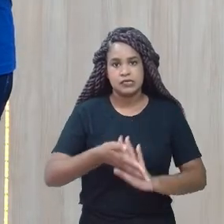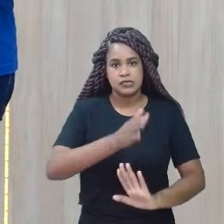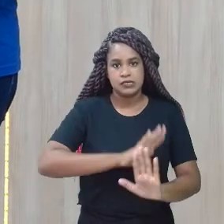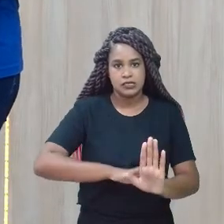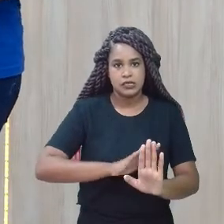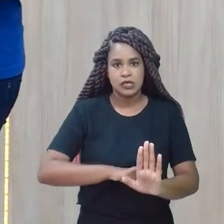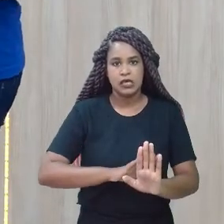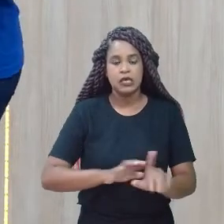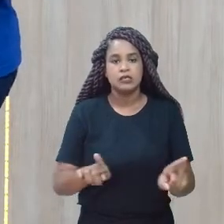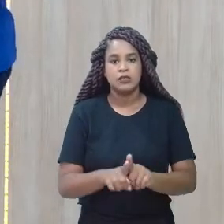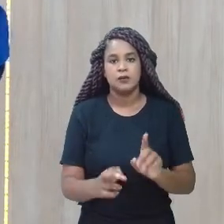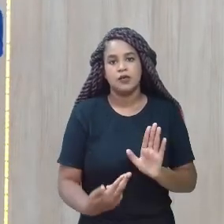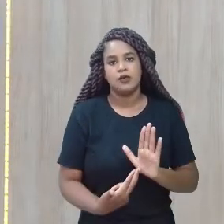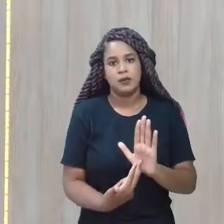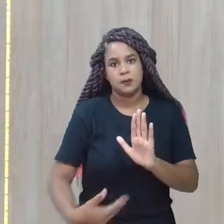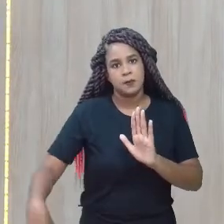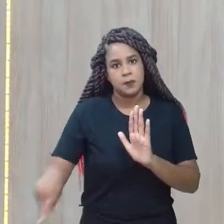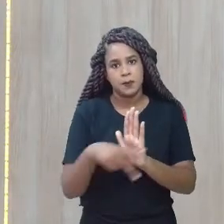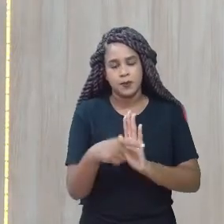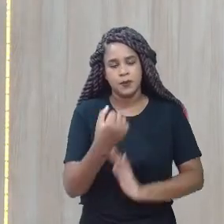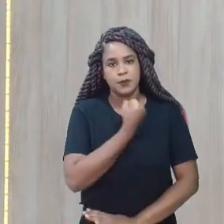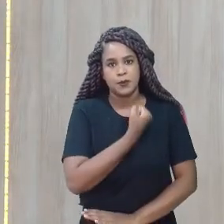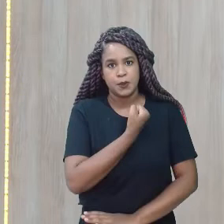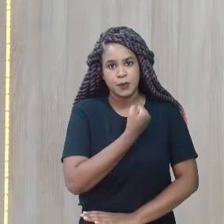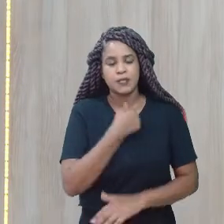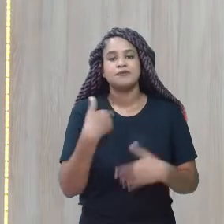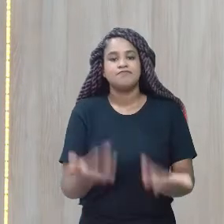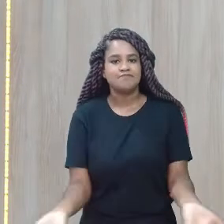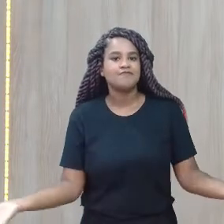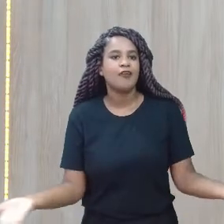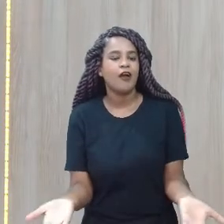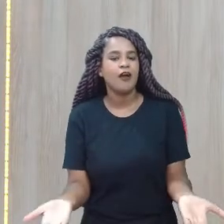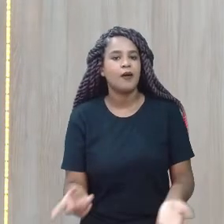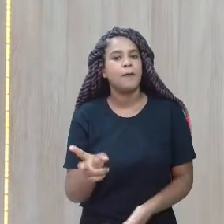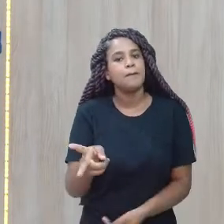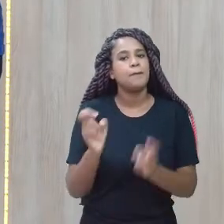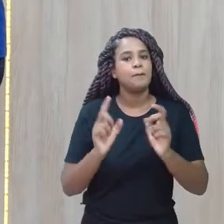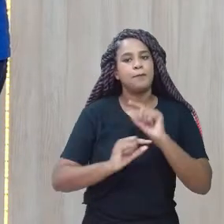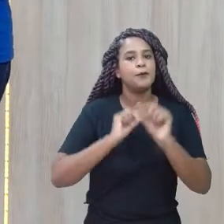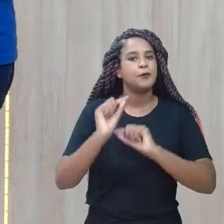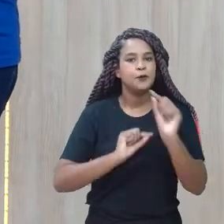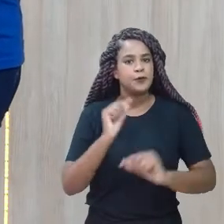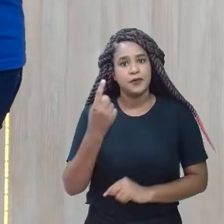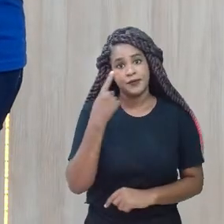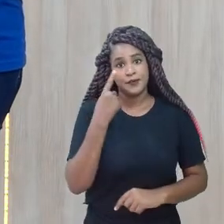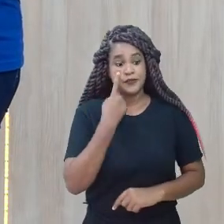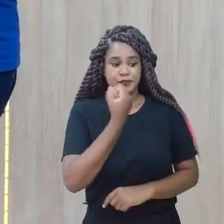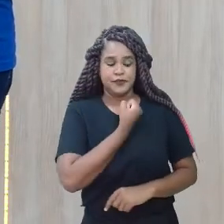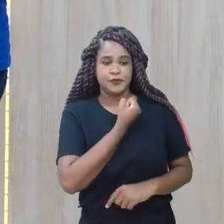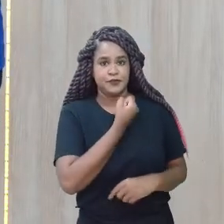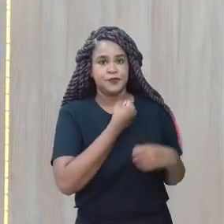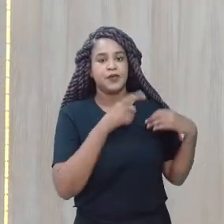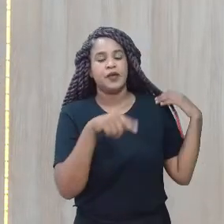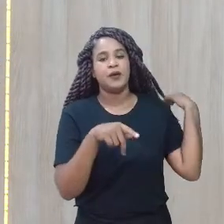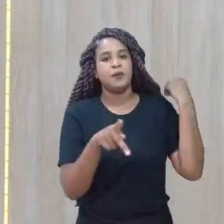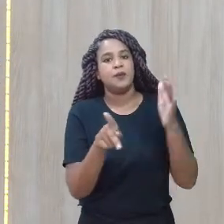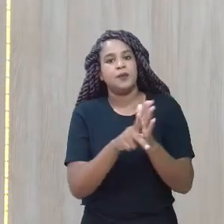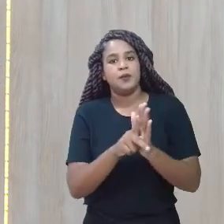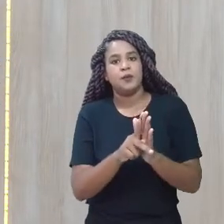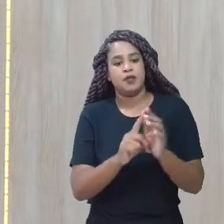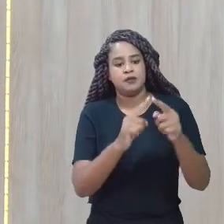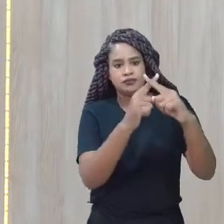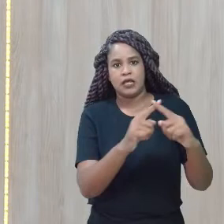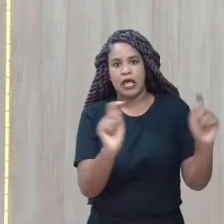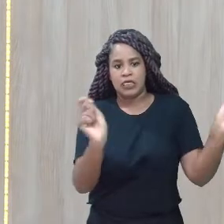eles representam nesse momento, tá certo? Então, a gente começa a perceber que, sabendo que um número é múltiplo de outro, eu